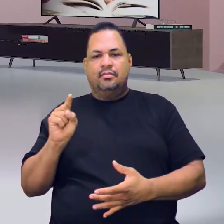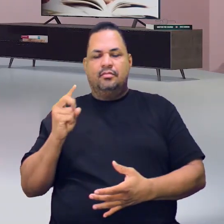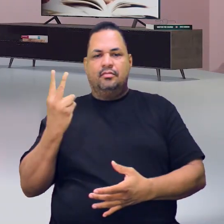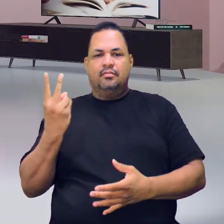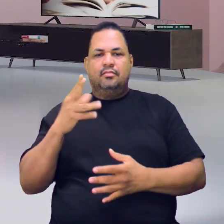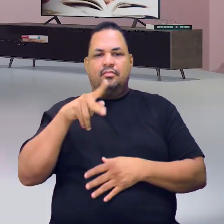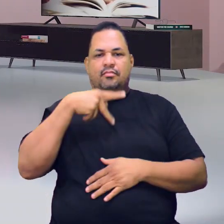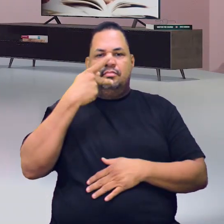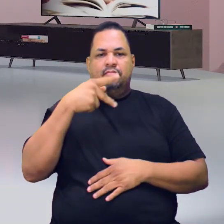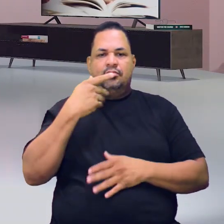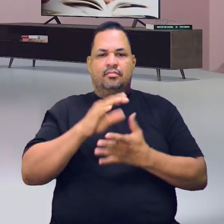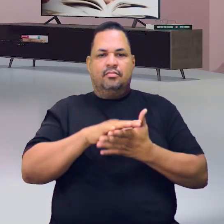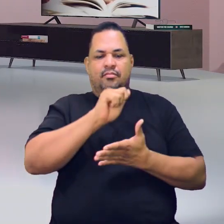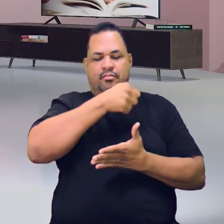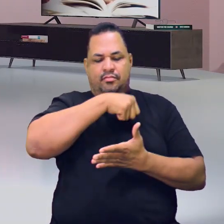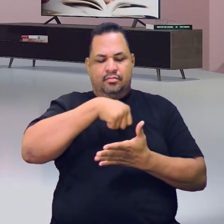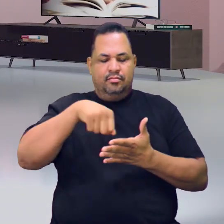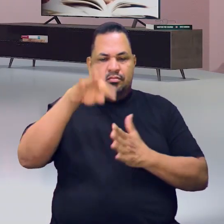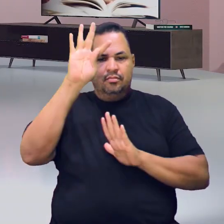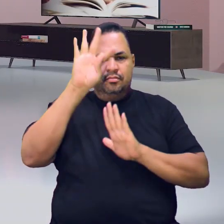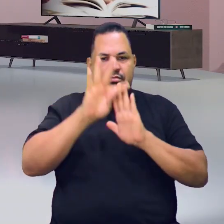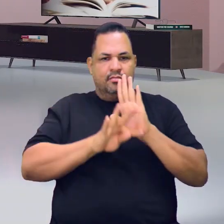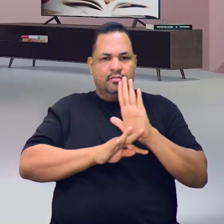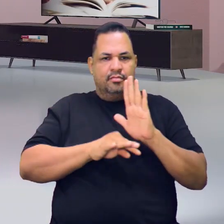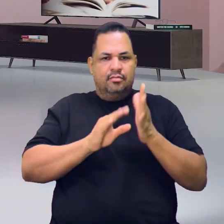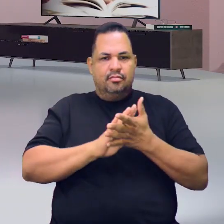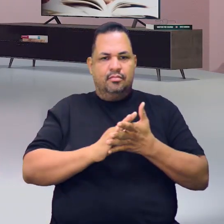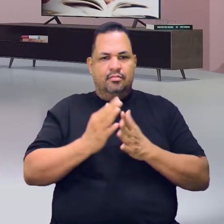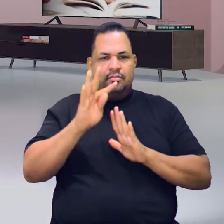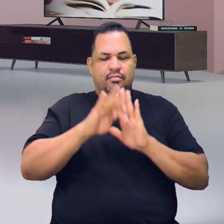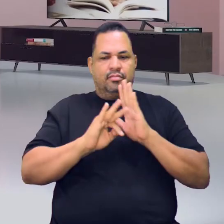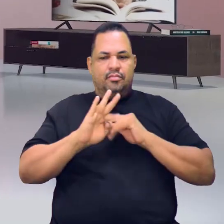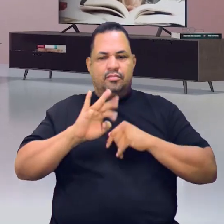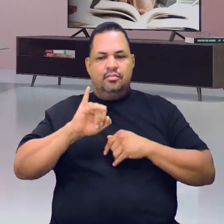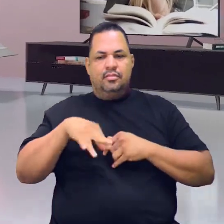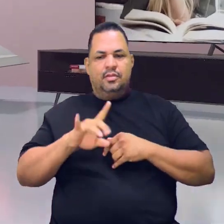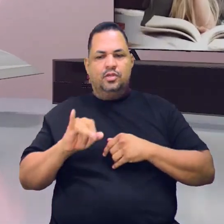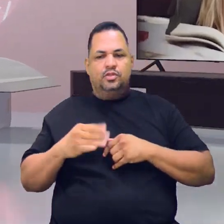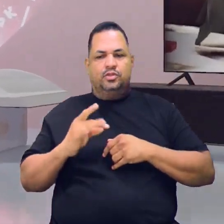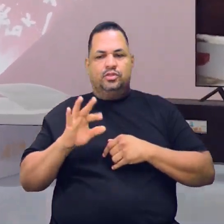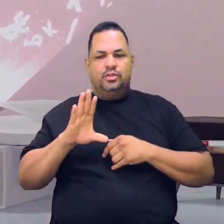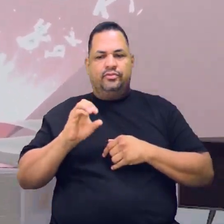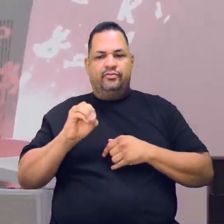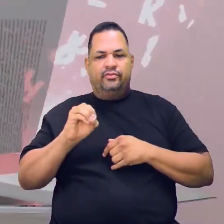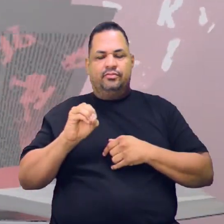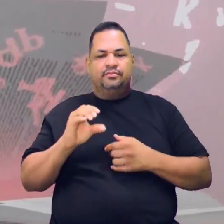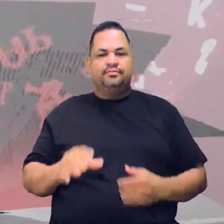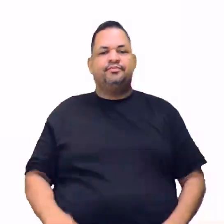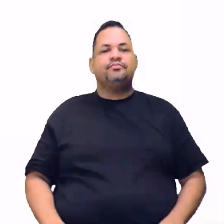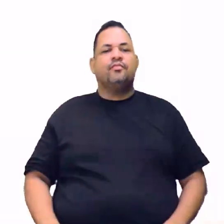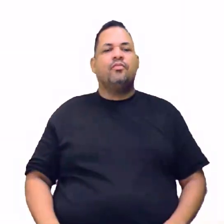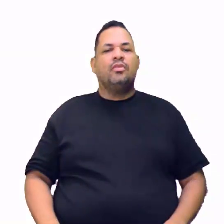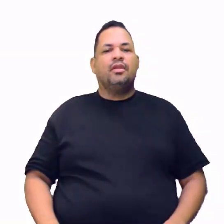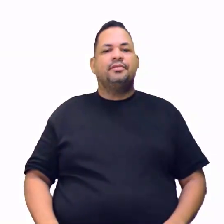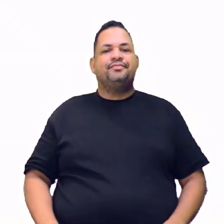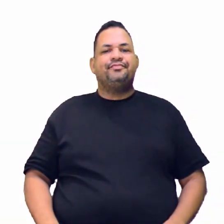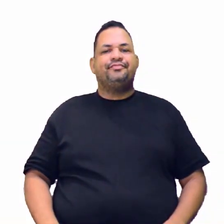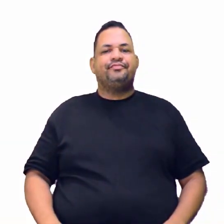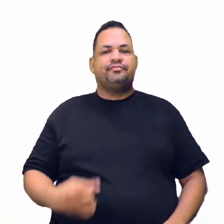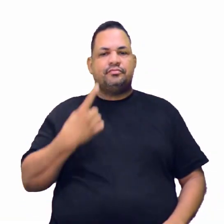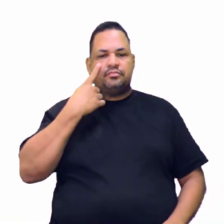63.2, falando sobre produção textual, texto injuntivo. Vamos lá, então? De olho